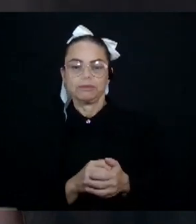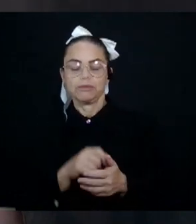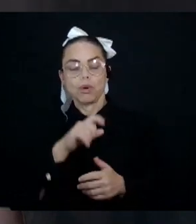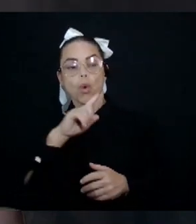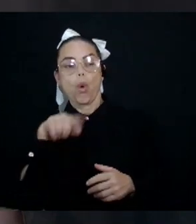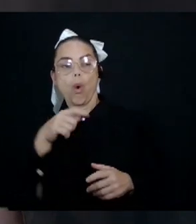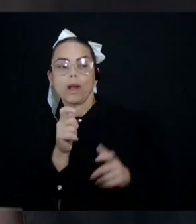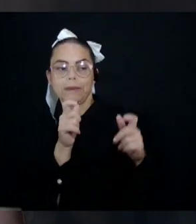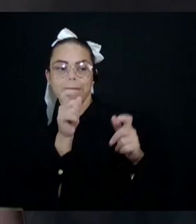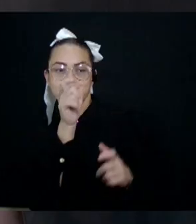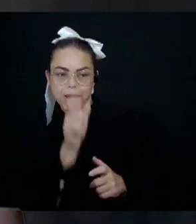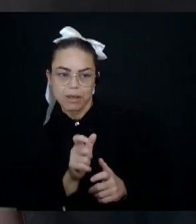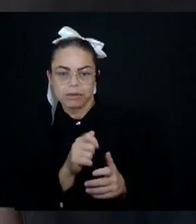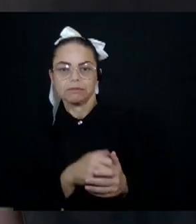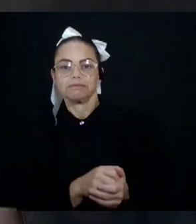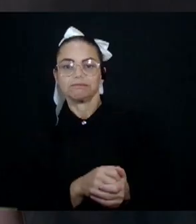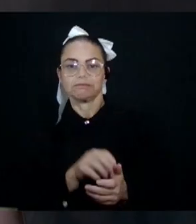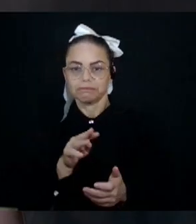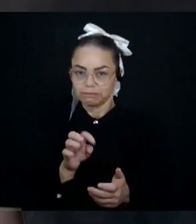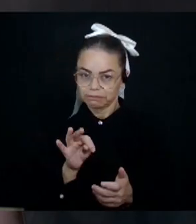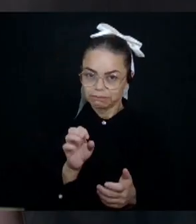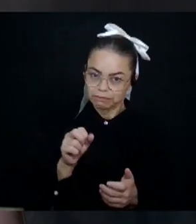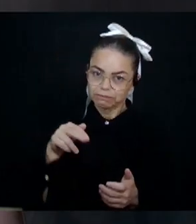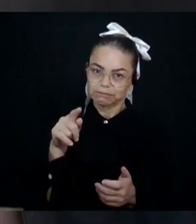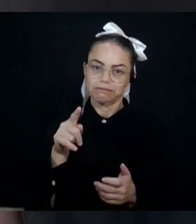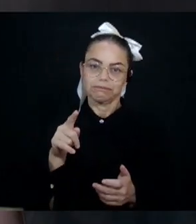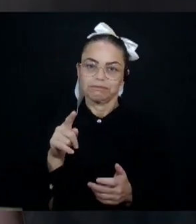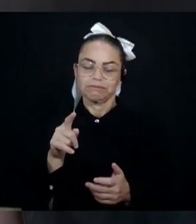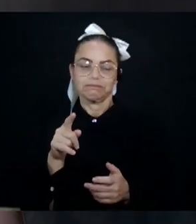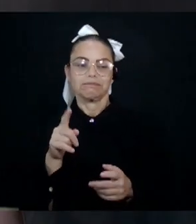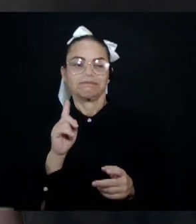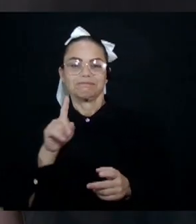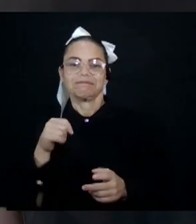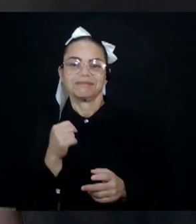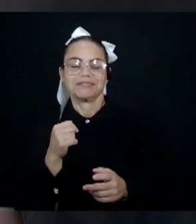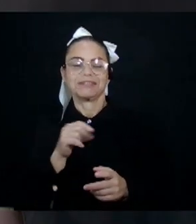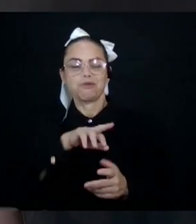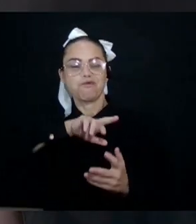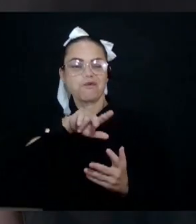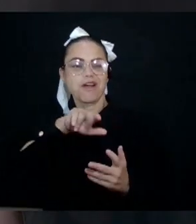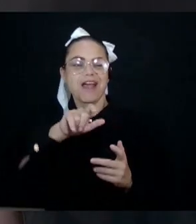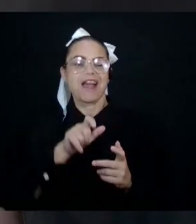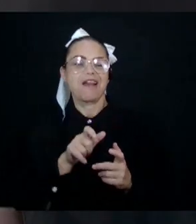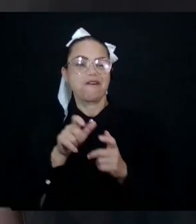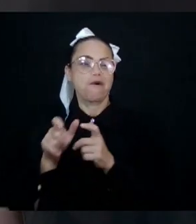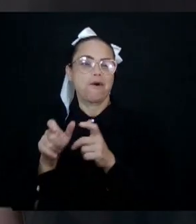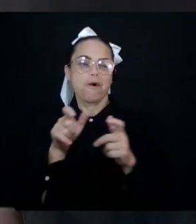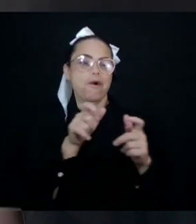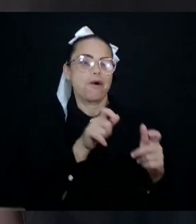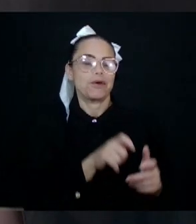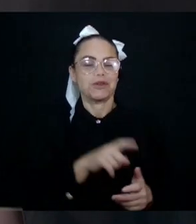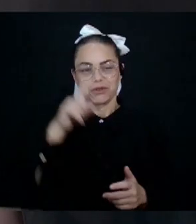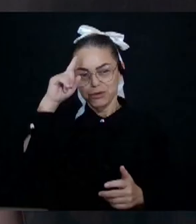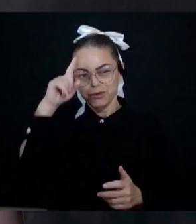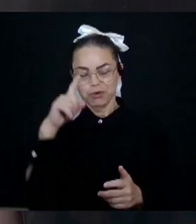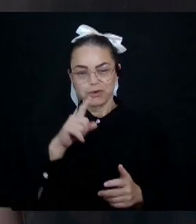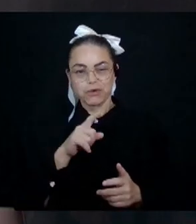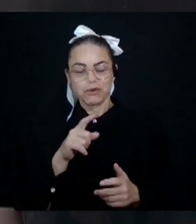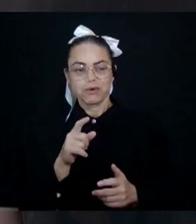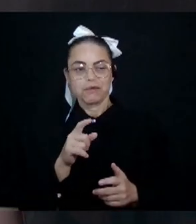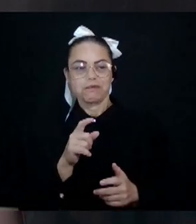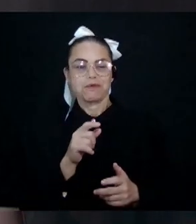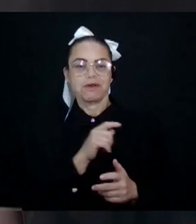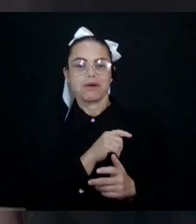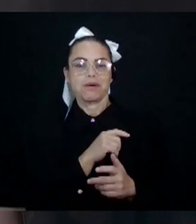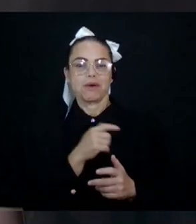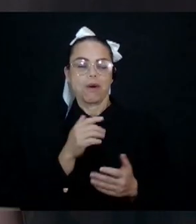mas, o Wellington é o mesmo Wellington, só que em situações diferentes, né, podendo, conversar de